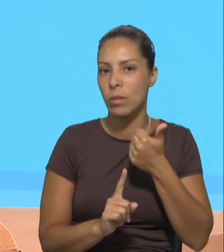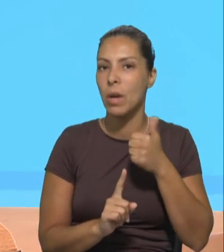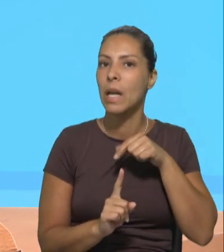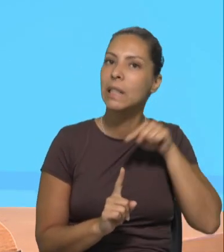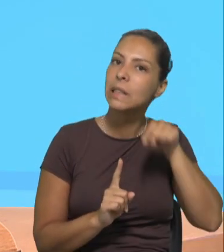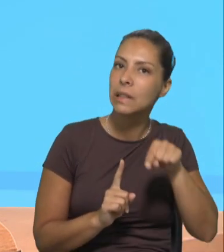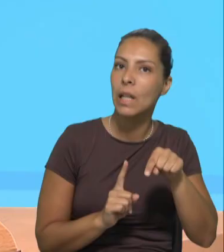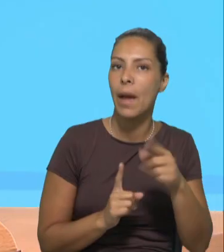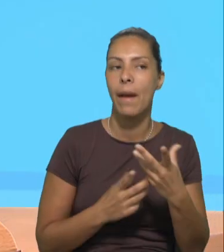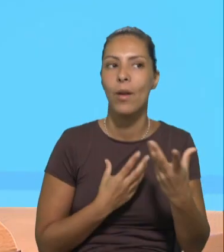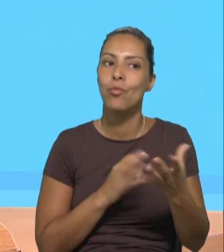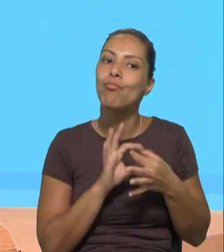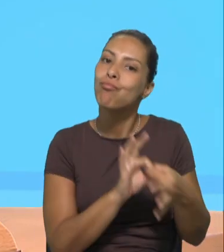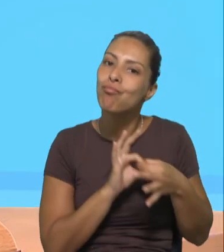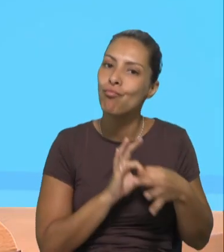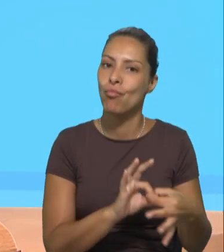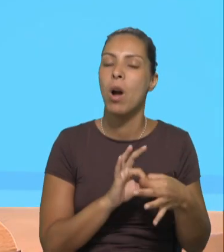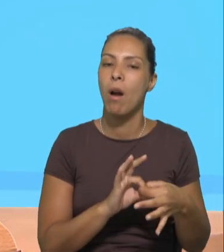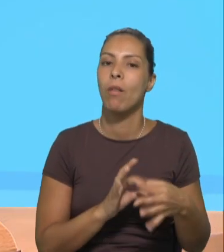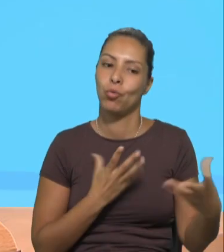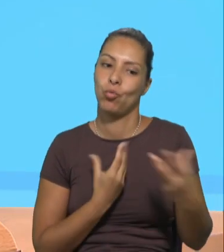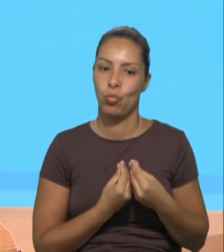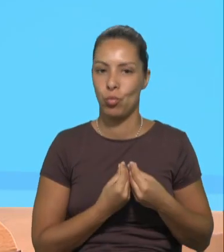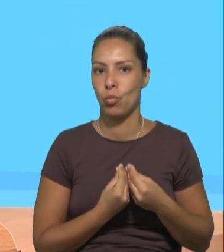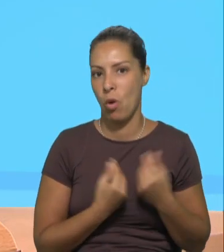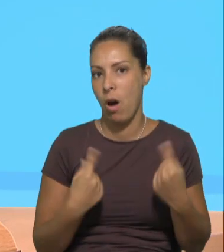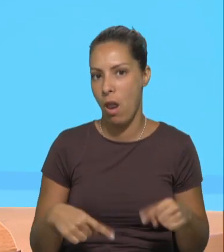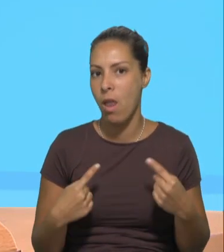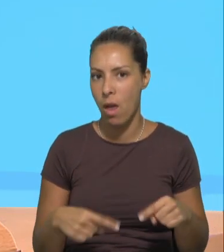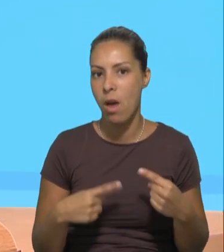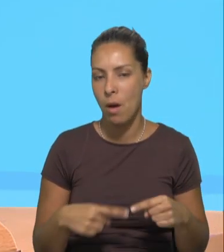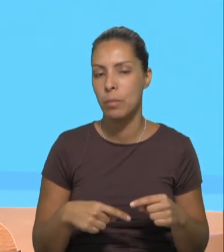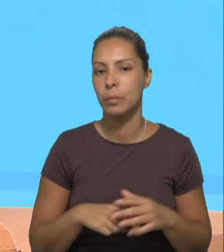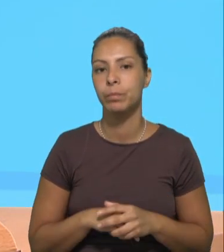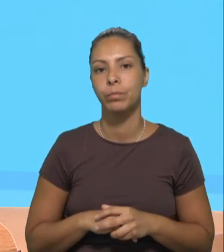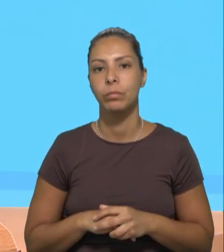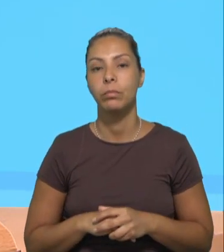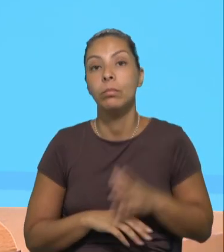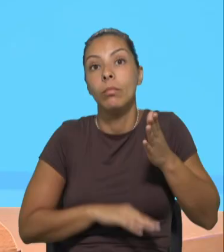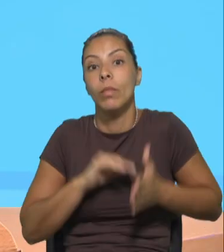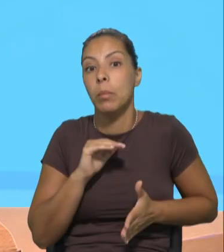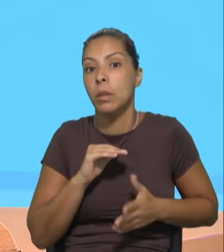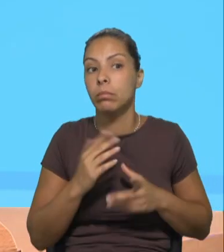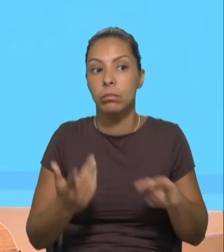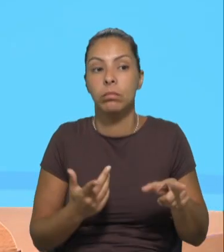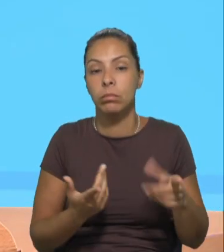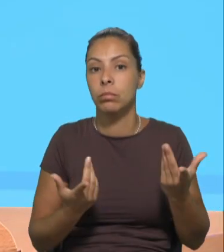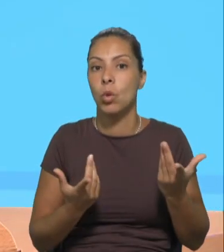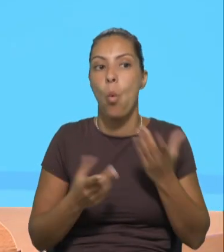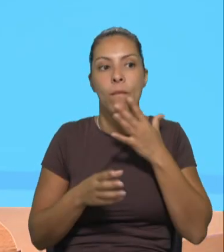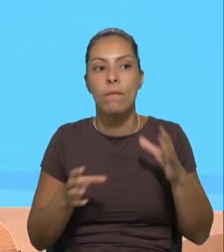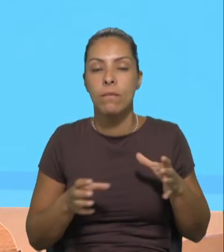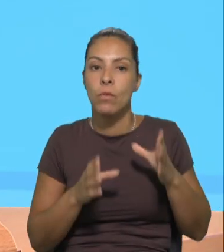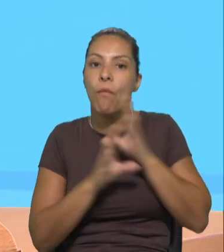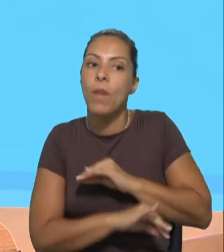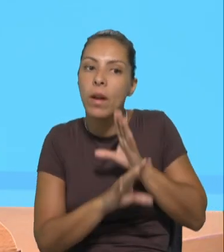isto da cumplicidade de estarmos uns com os outros, não é? De repente conversas que não se têm noutra altura